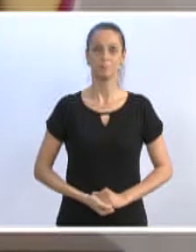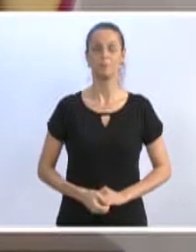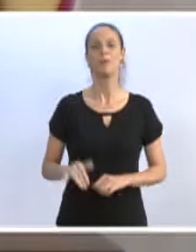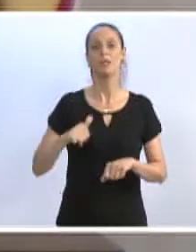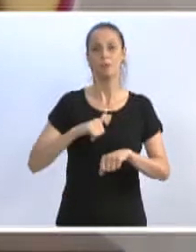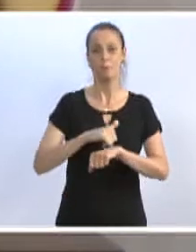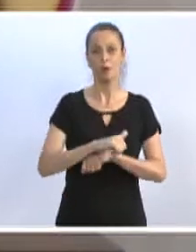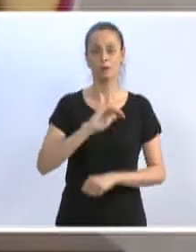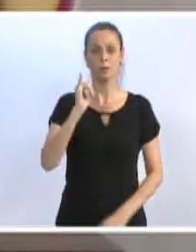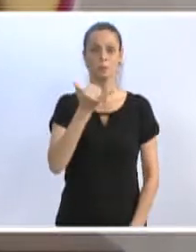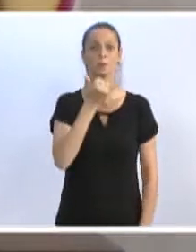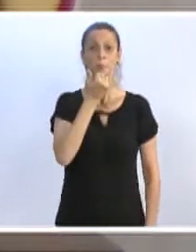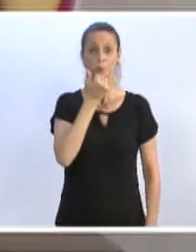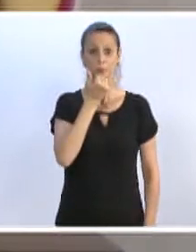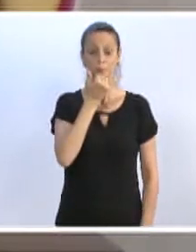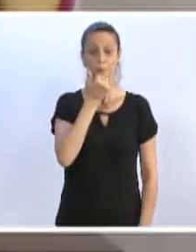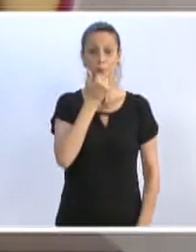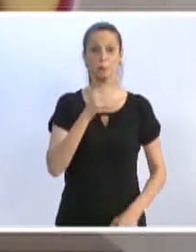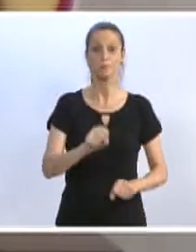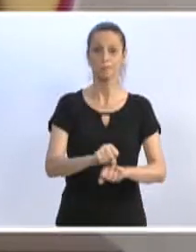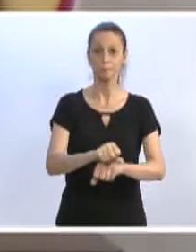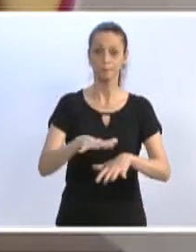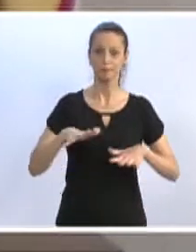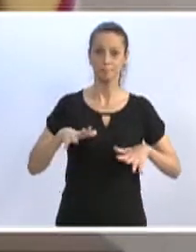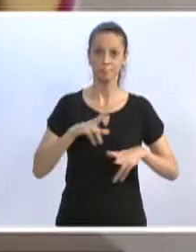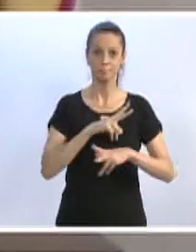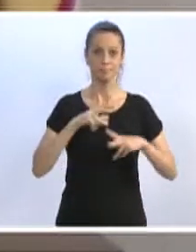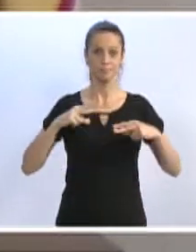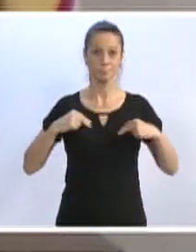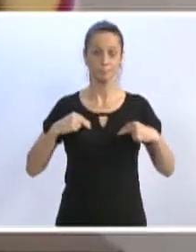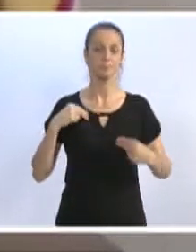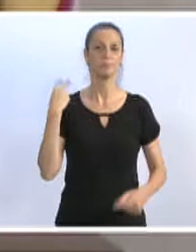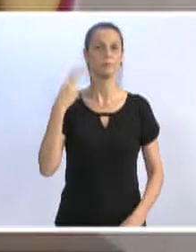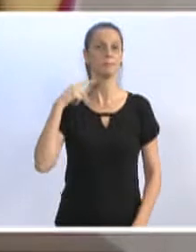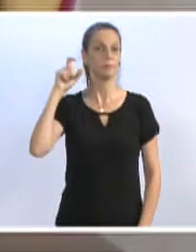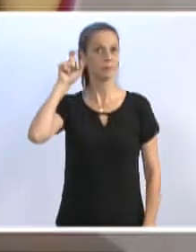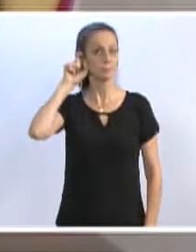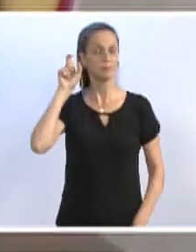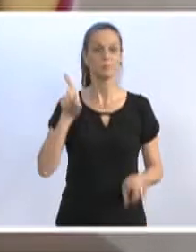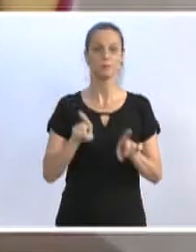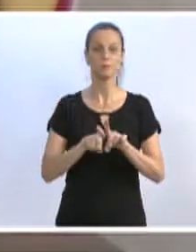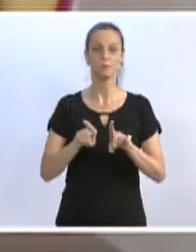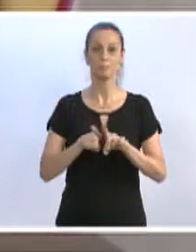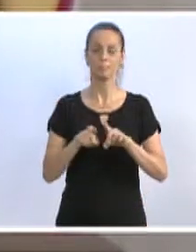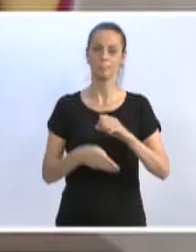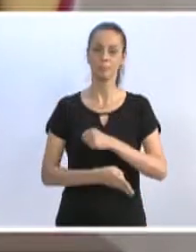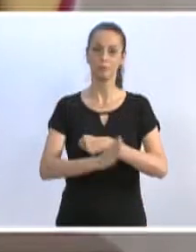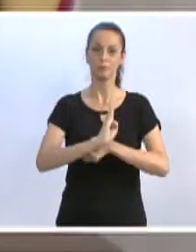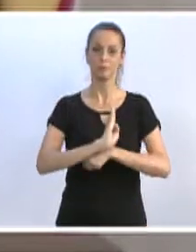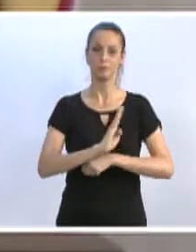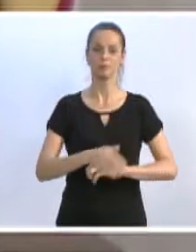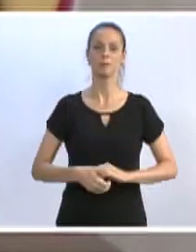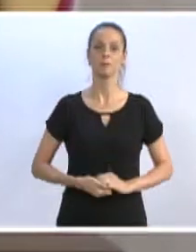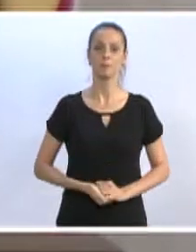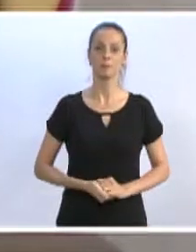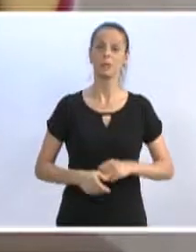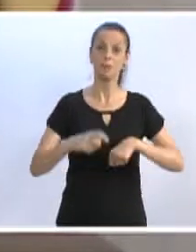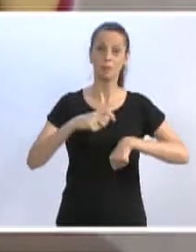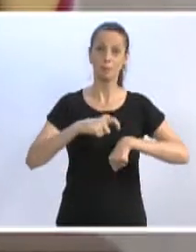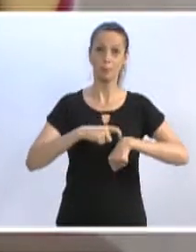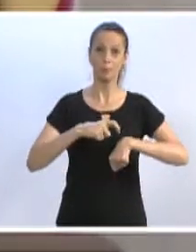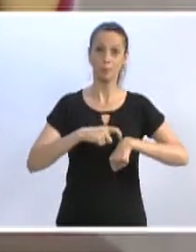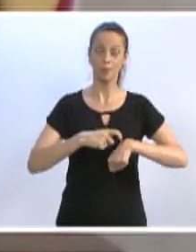Justificou a ausência nessa sessão solene o vereador Jens Mantal e o vereador Zeca Bombeiro. Nesse momento,